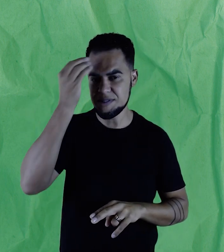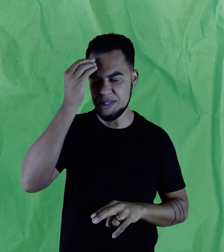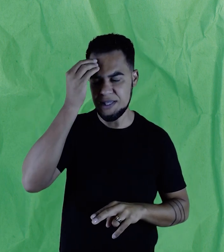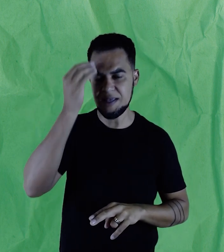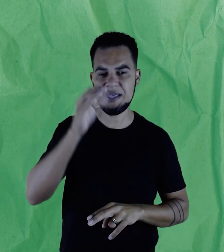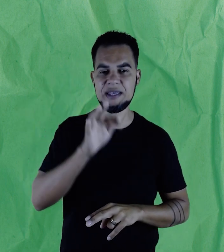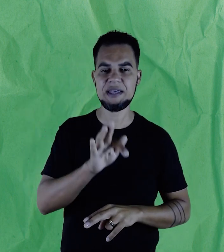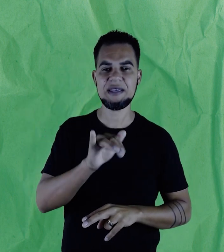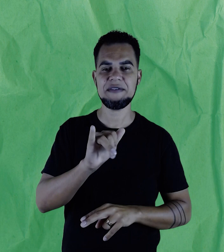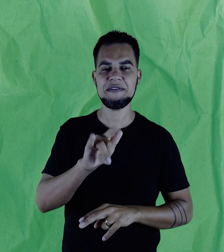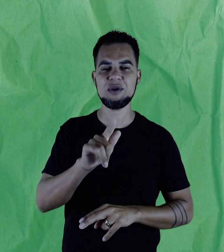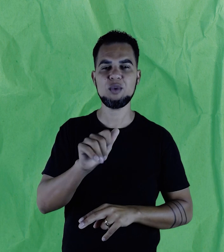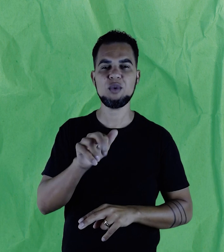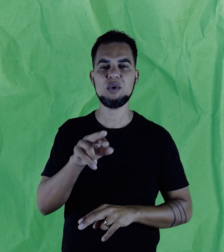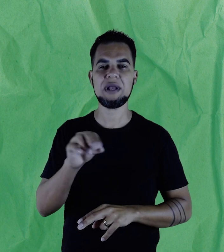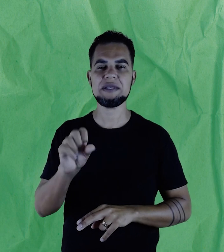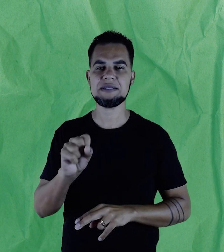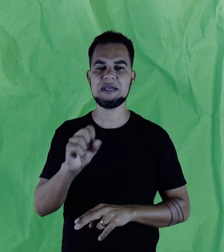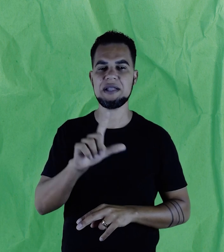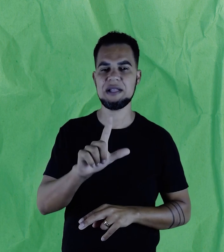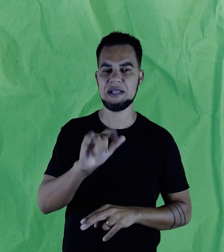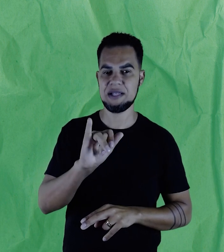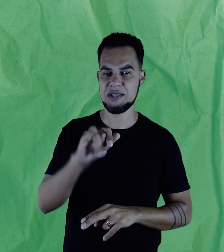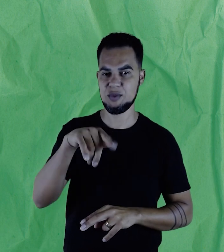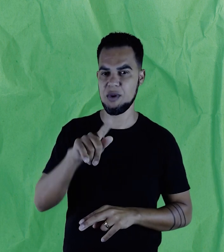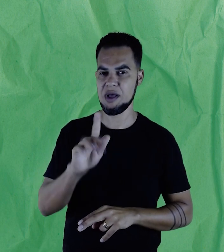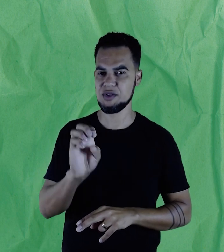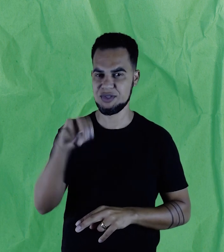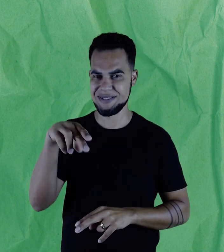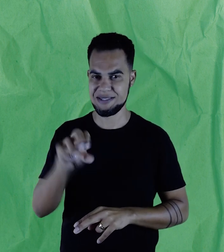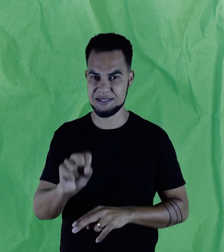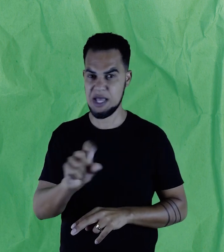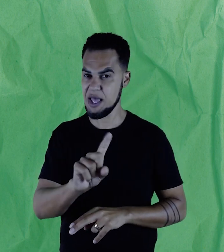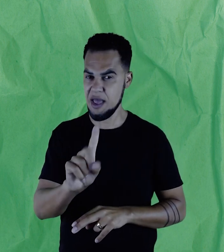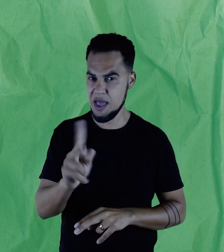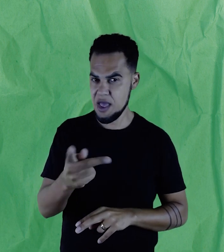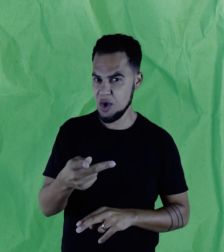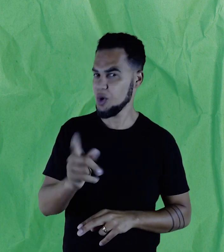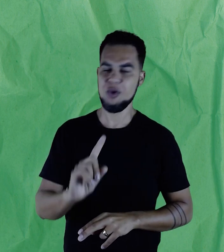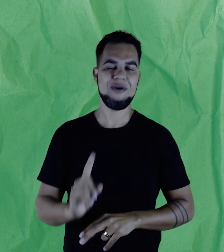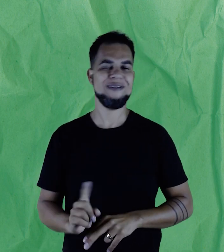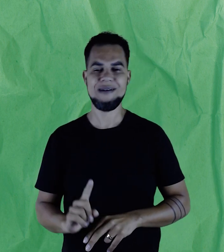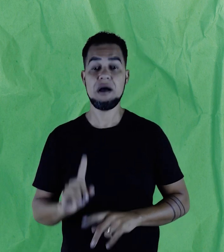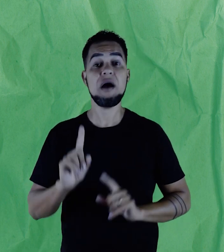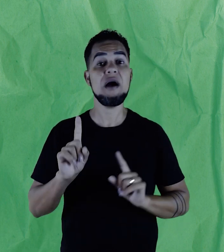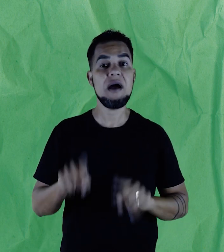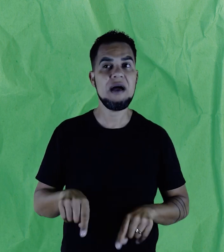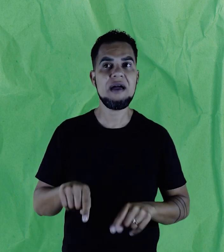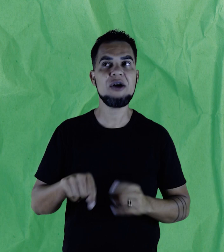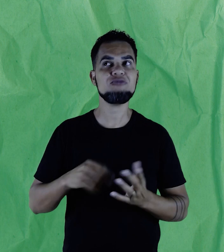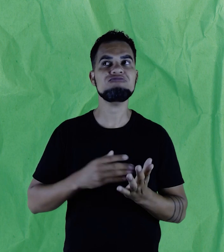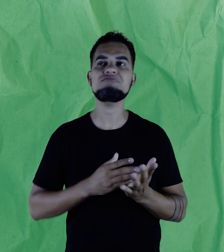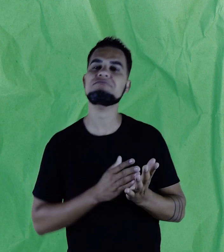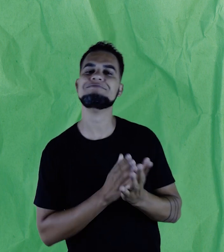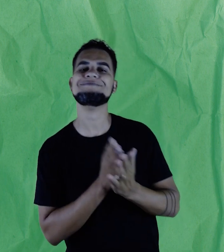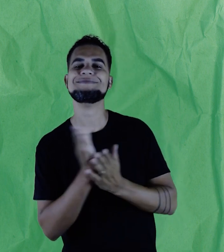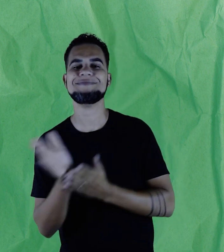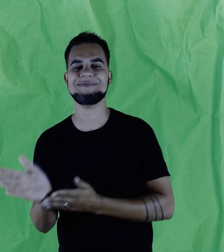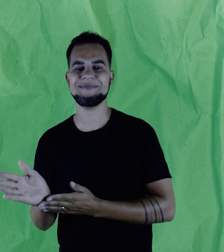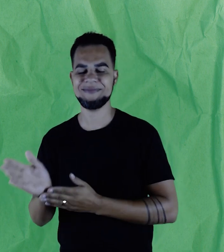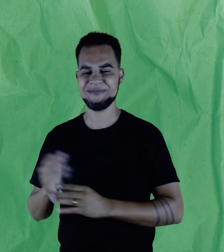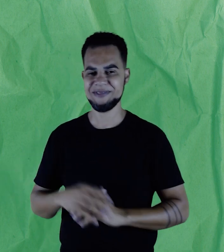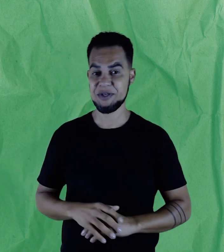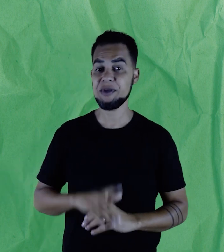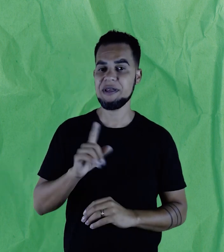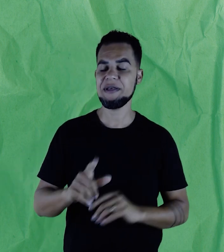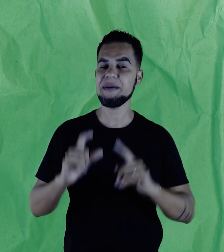de linguagem não é erro, assim como variação linguística não é erro. Consiste em um desvio. É a palavra